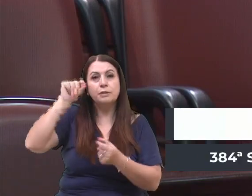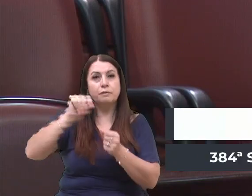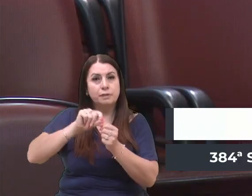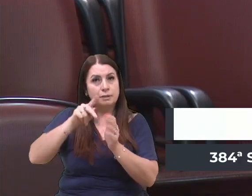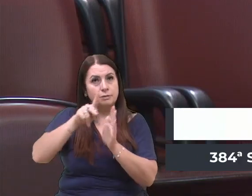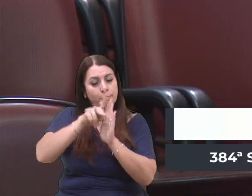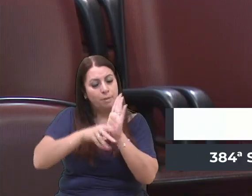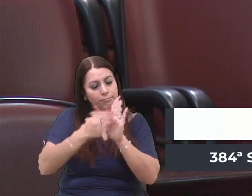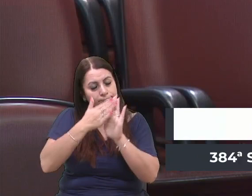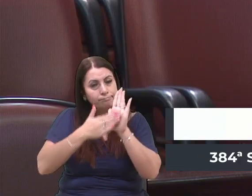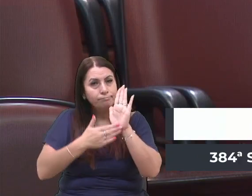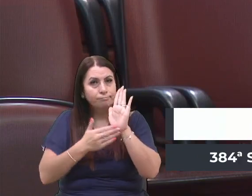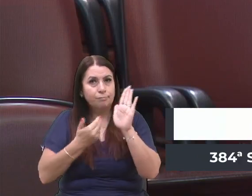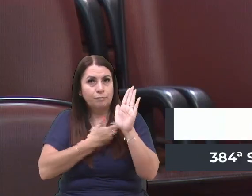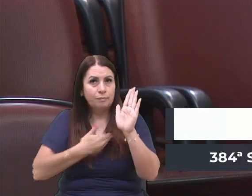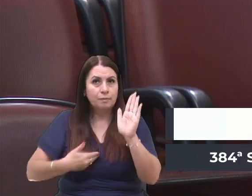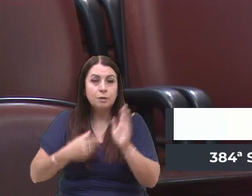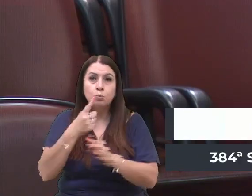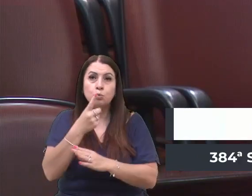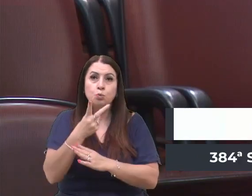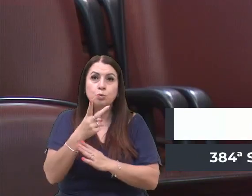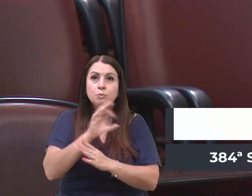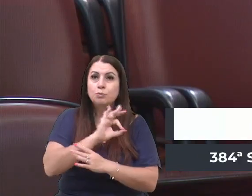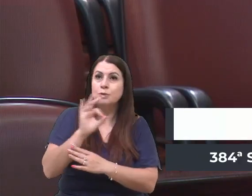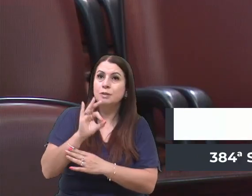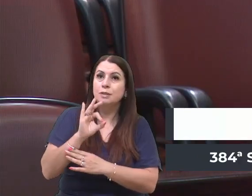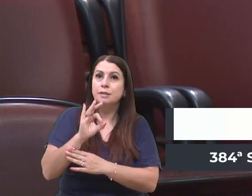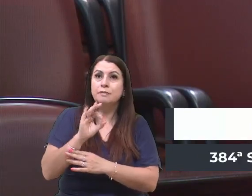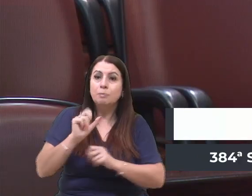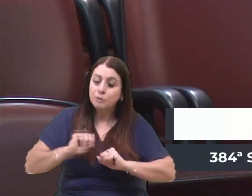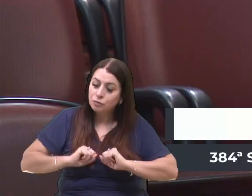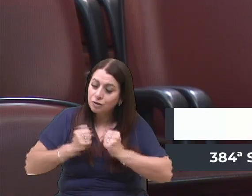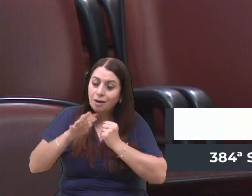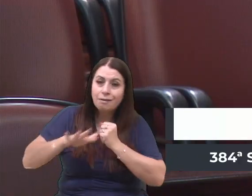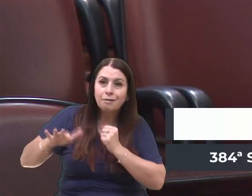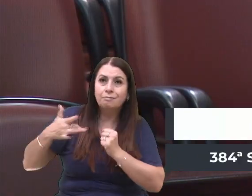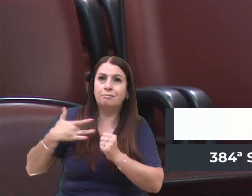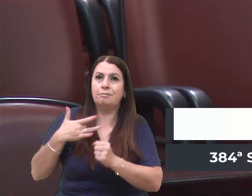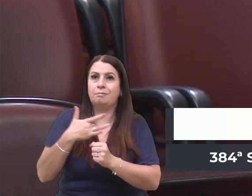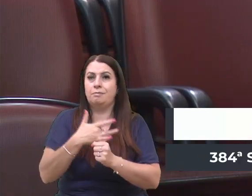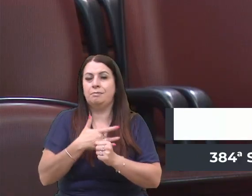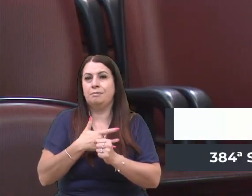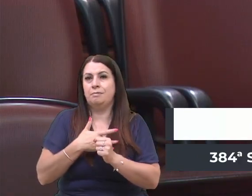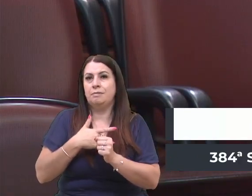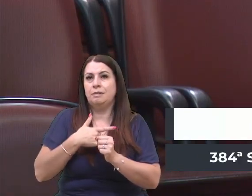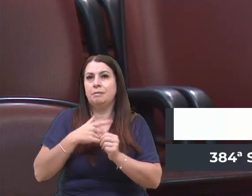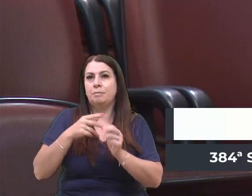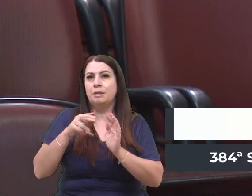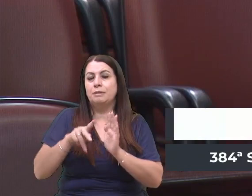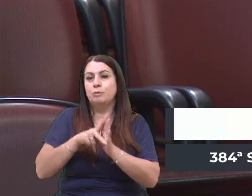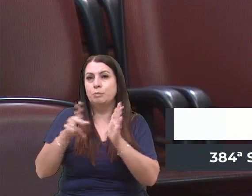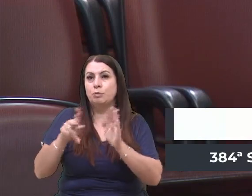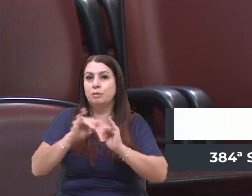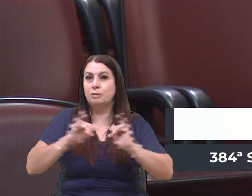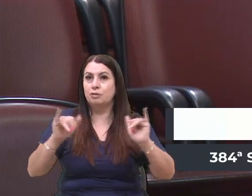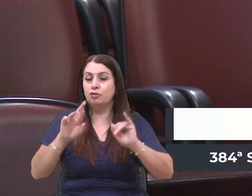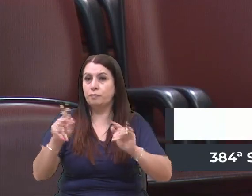mas que esses 12% restantes vamos nos dedicar à saúde para manchete ser diferente. Essa é a parte, vereador